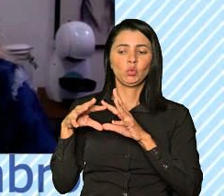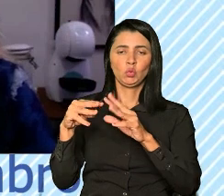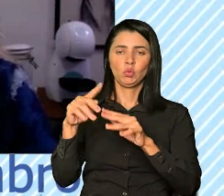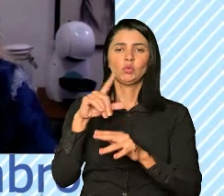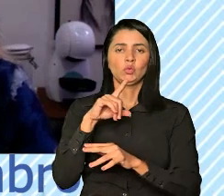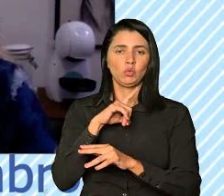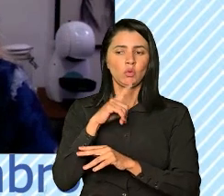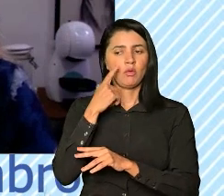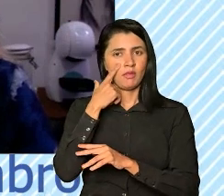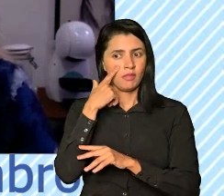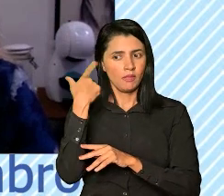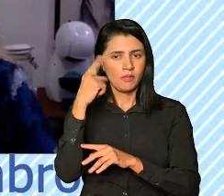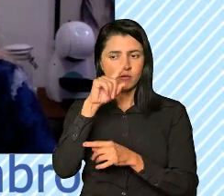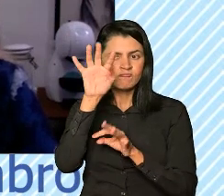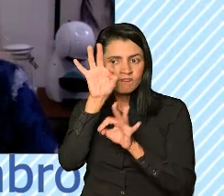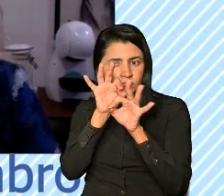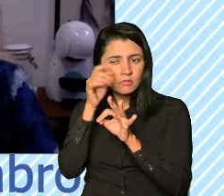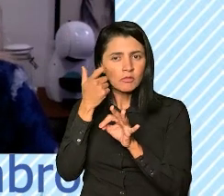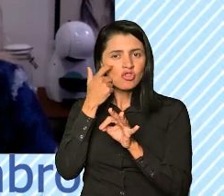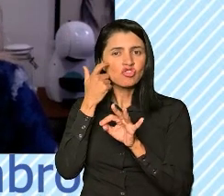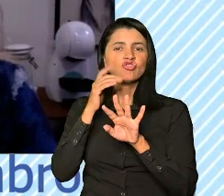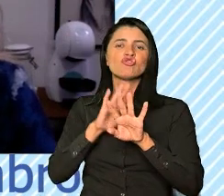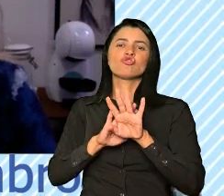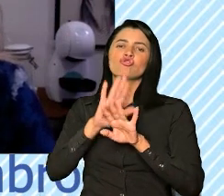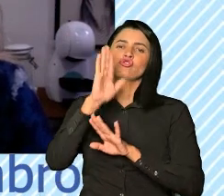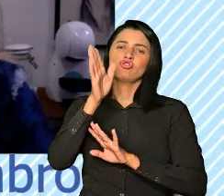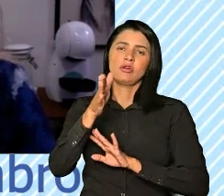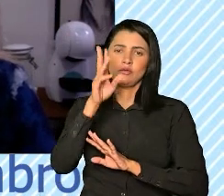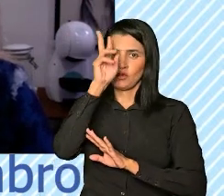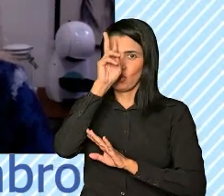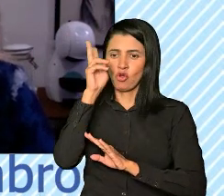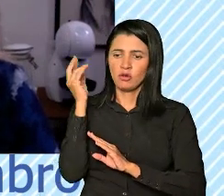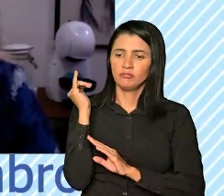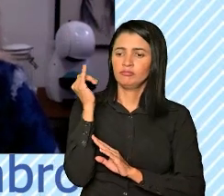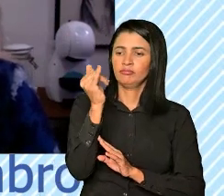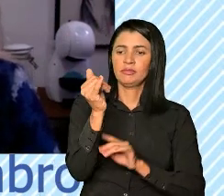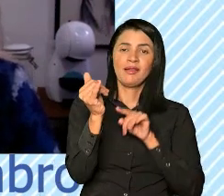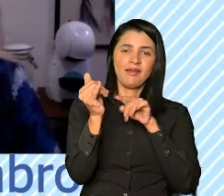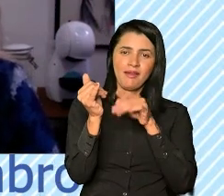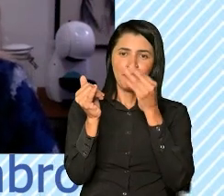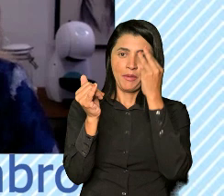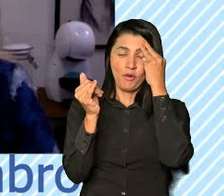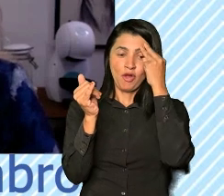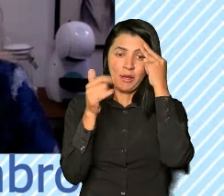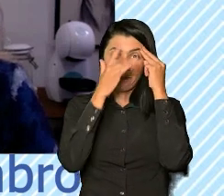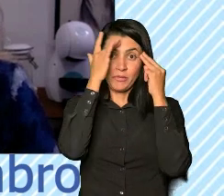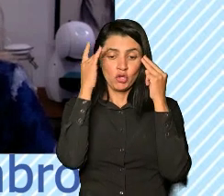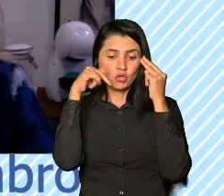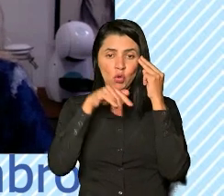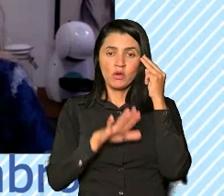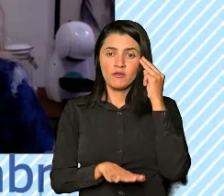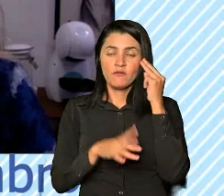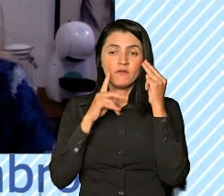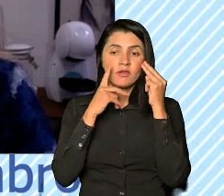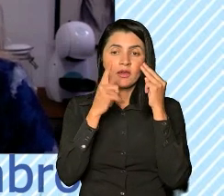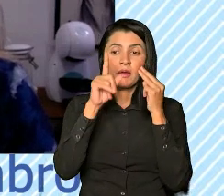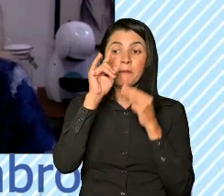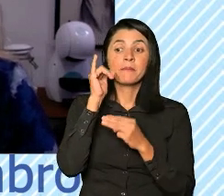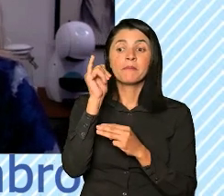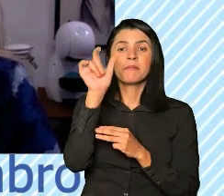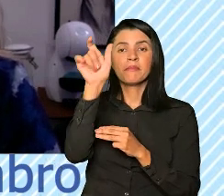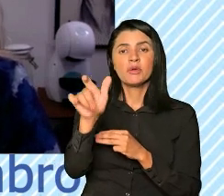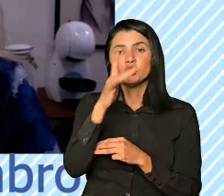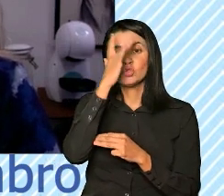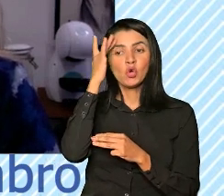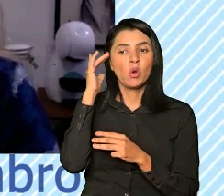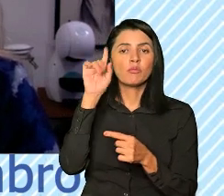assim dizer. Então, a história que se conta, a memória que fica, é uma memória contada por alguém, para alguém e por algum motivo, né?